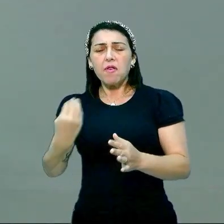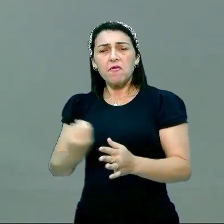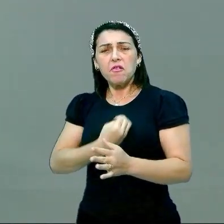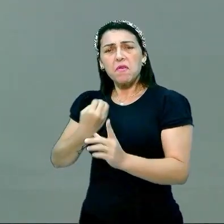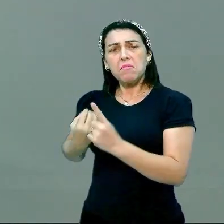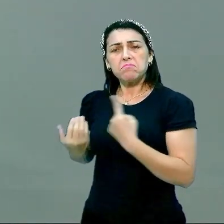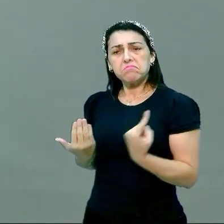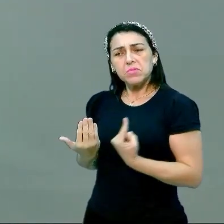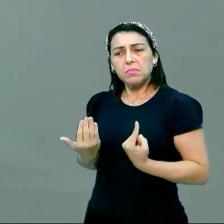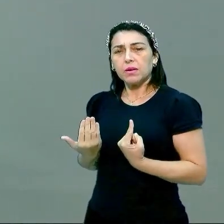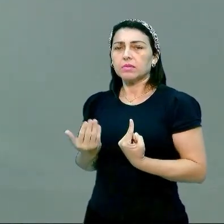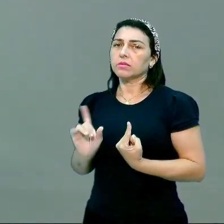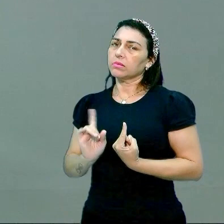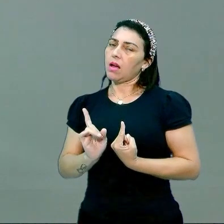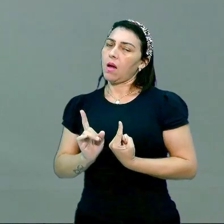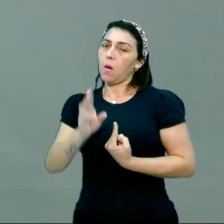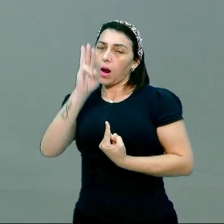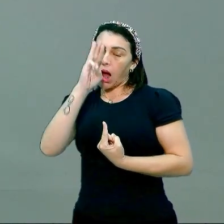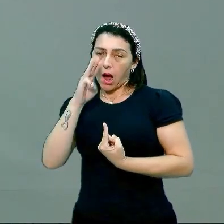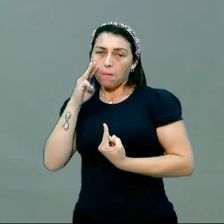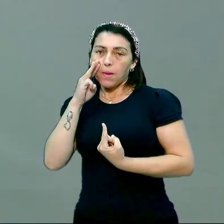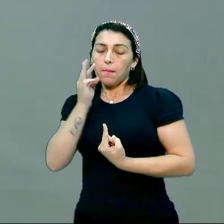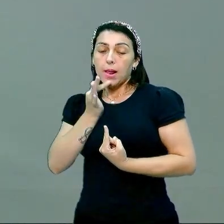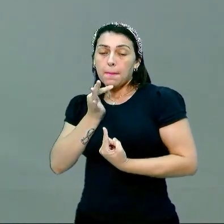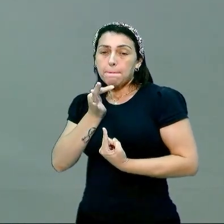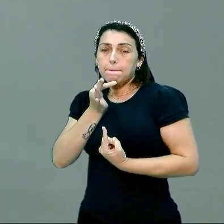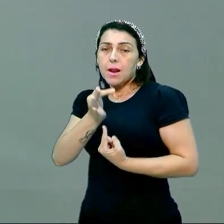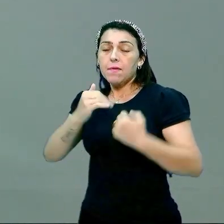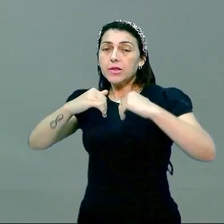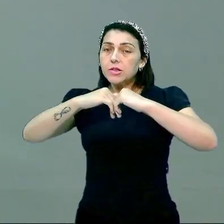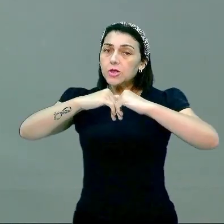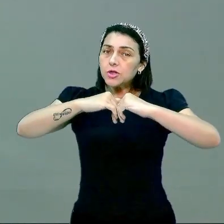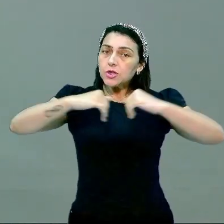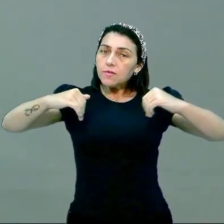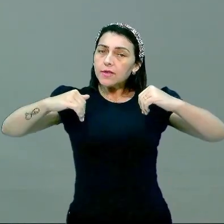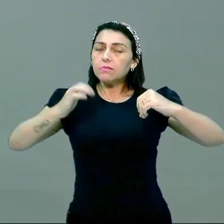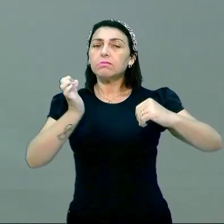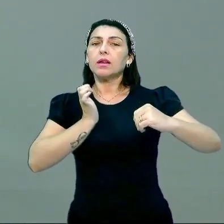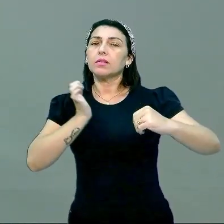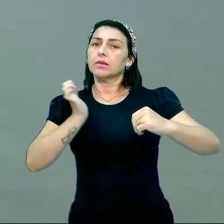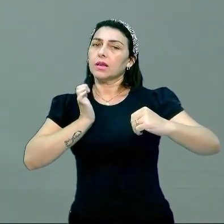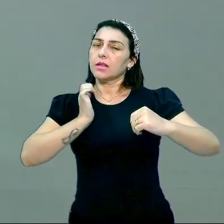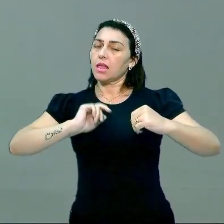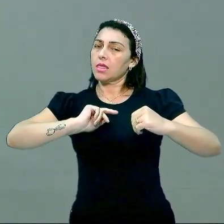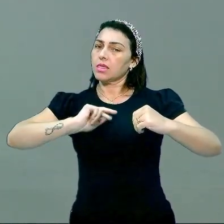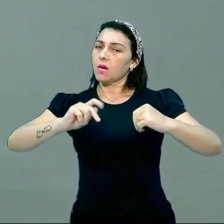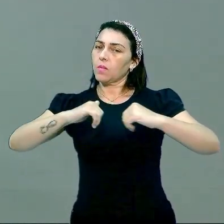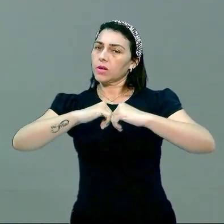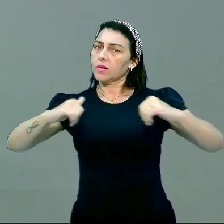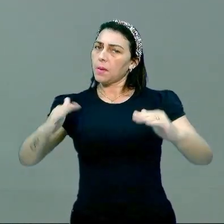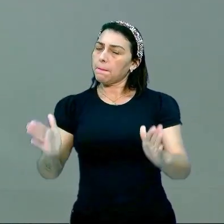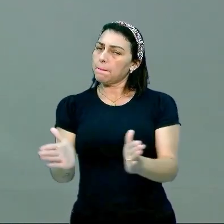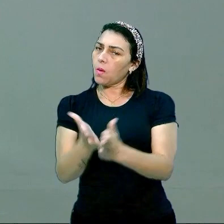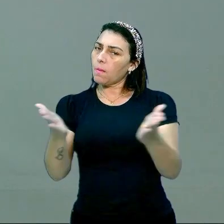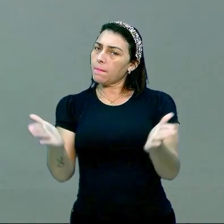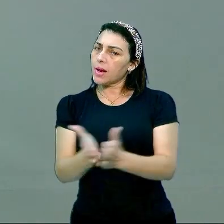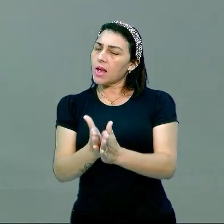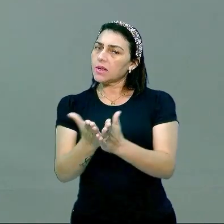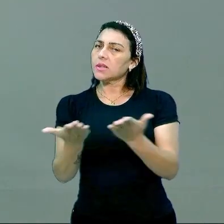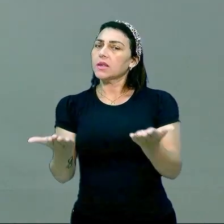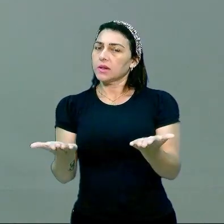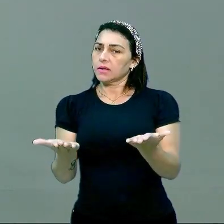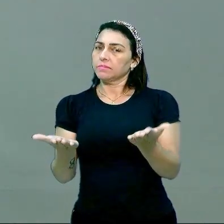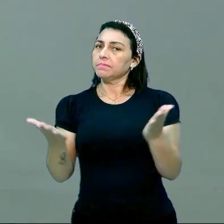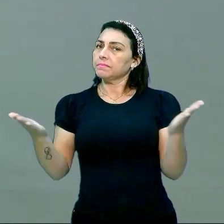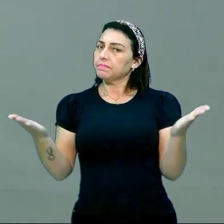viver isolado. Não. Karl Marx ele prevê a divisão da riqueza e não a divisão da pobreza e nem da miséria.